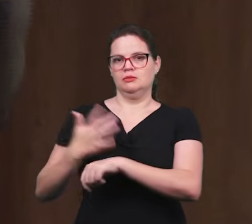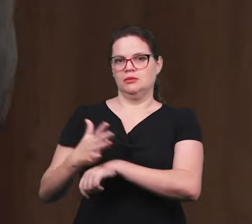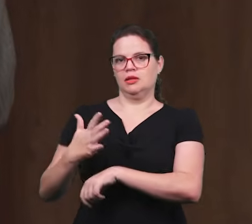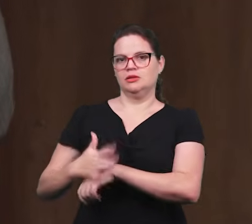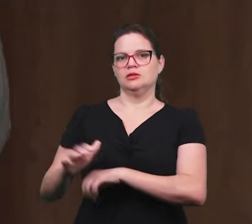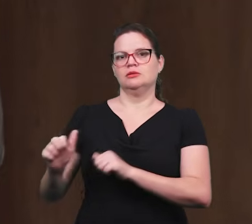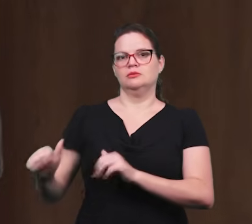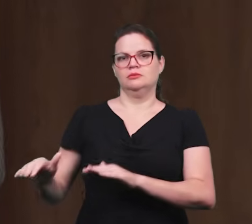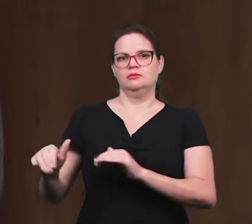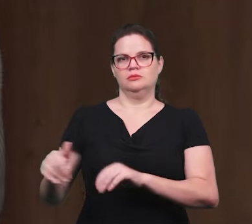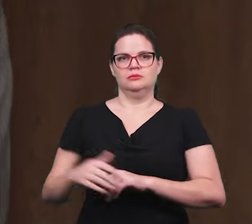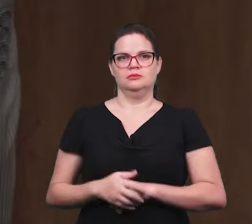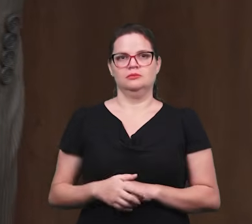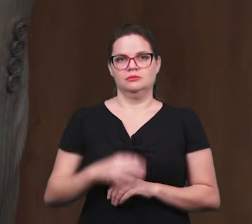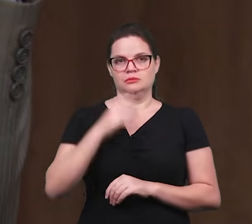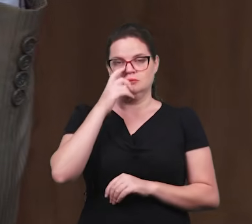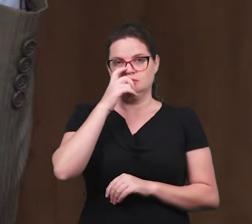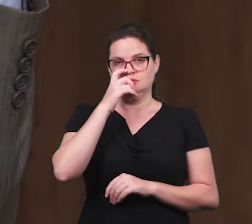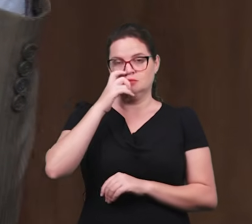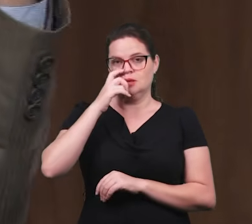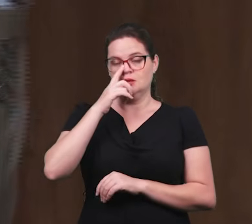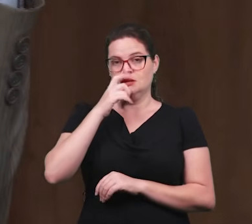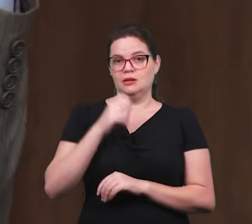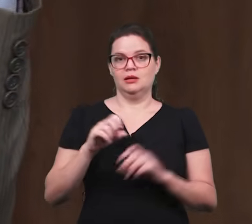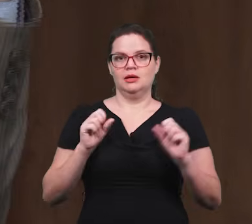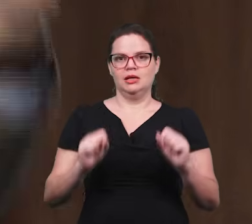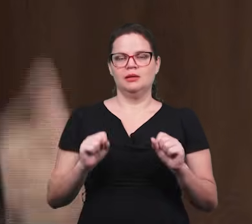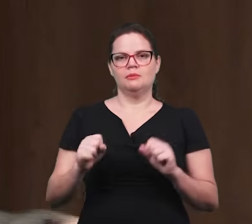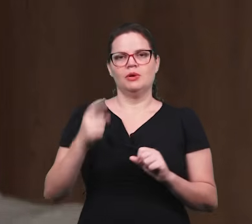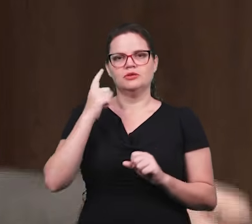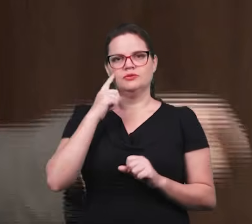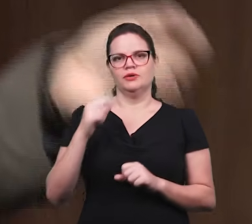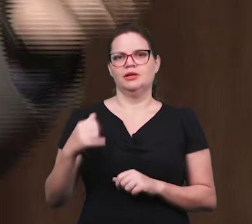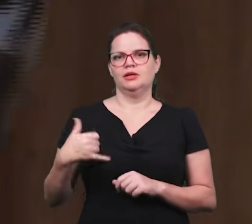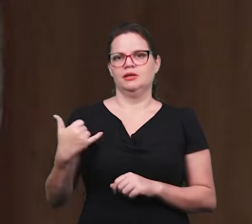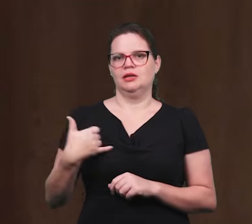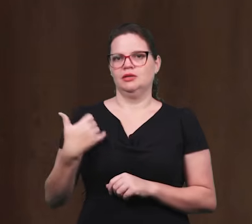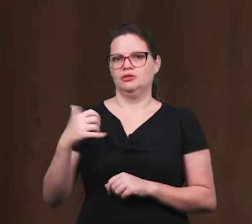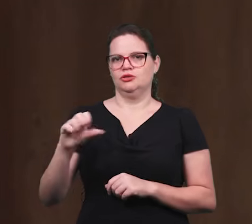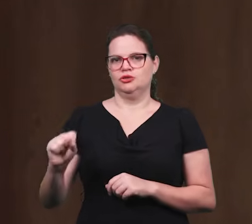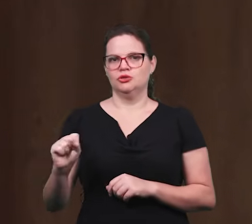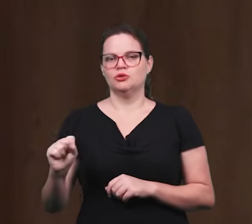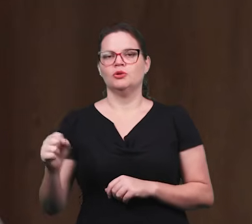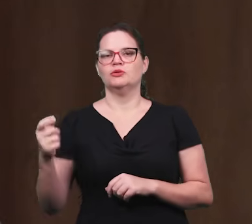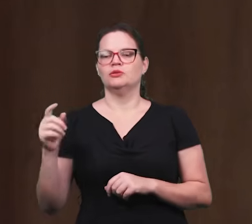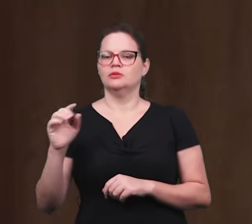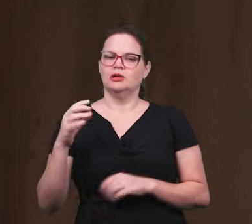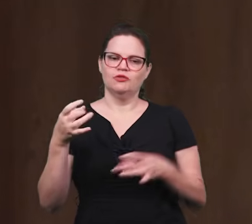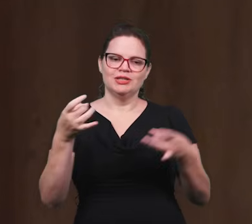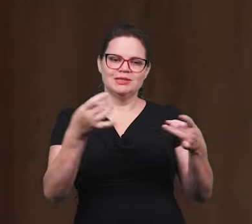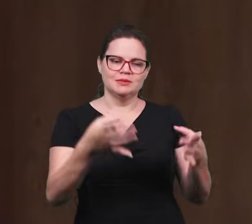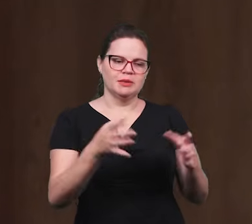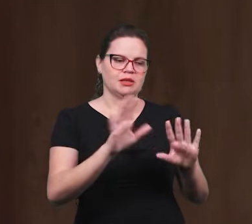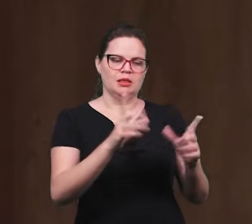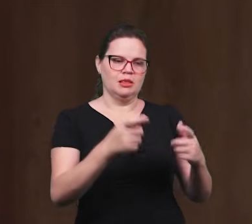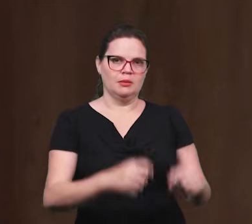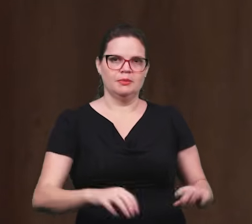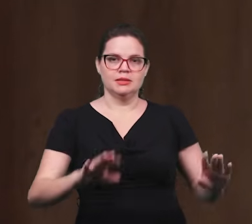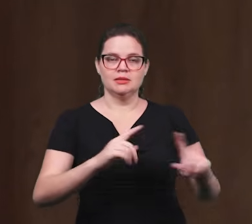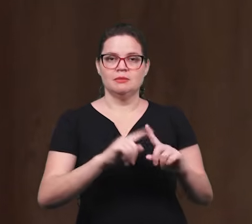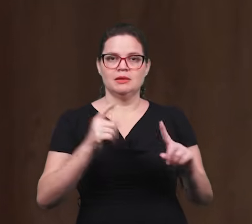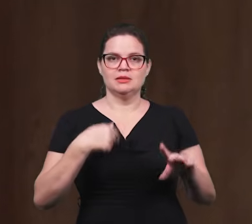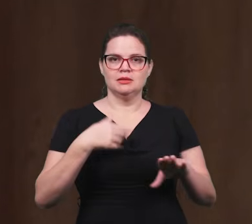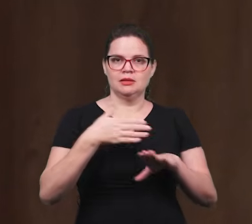já tenha sido dispensado como soldado, quando aos 18 anos, depois que ele entra de novo na faculdade, ele tem que voltar a se